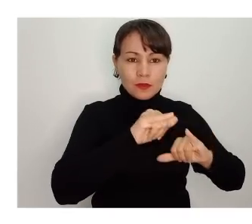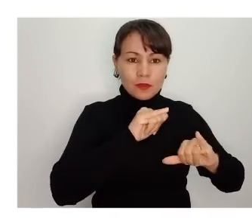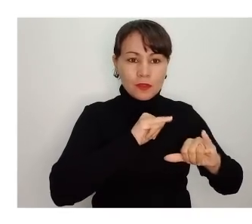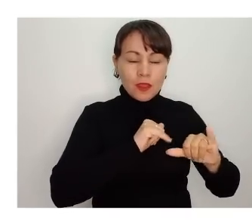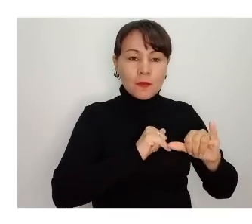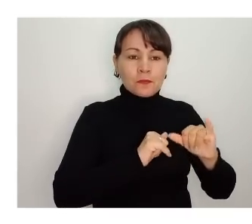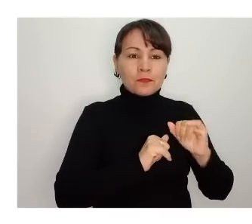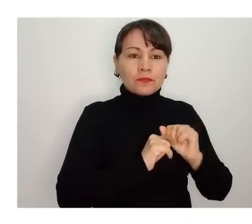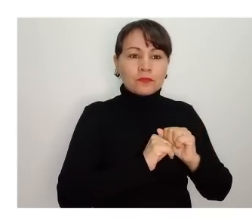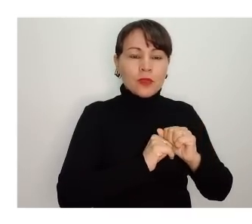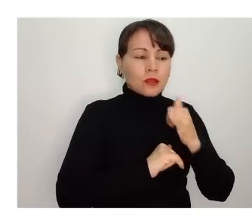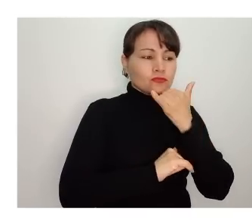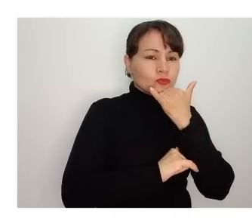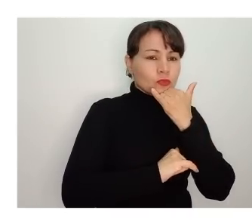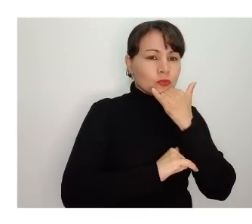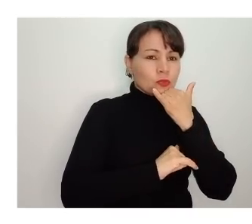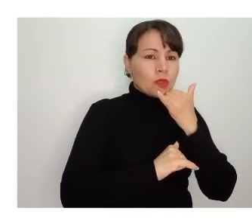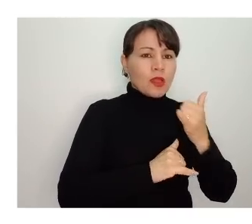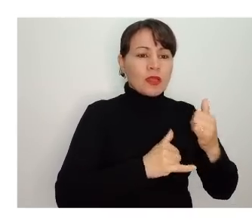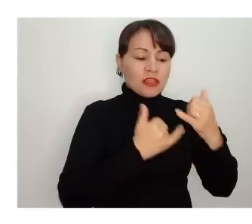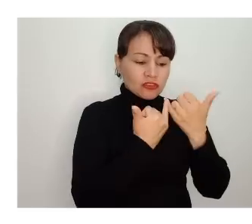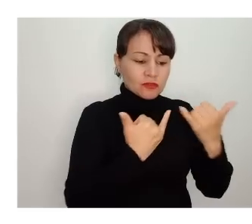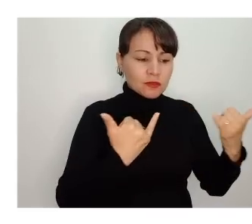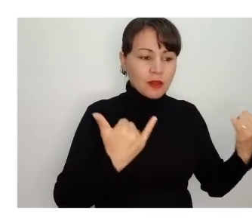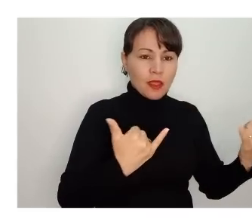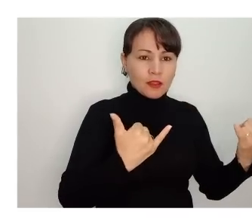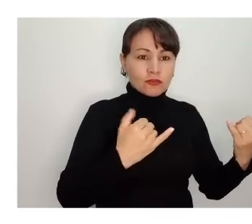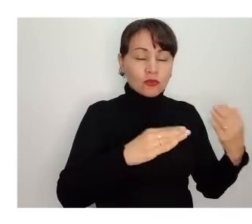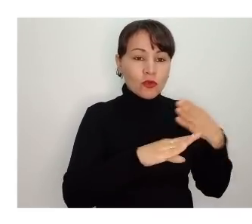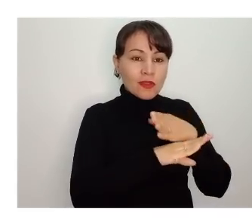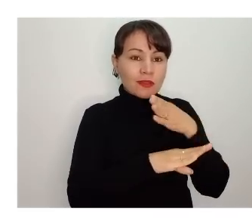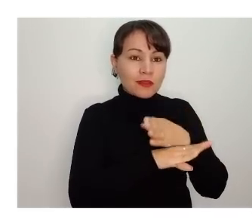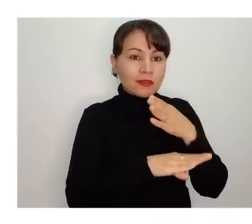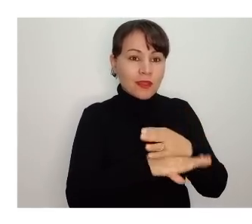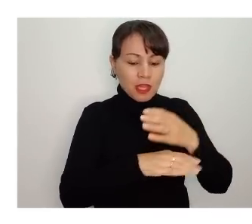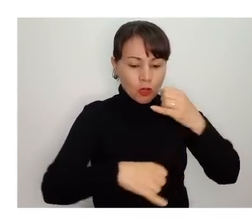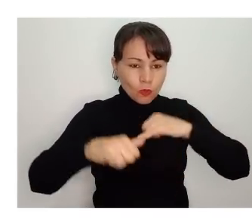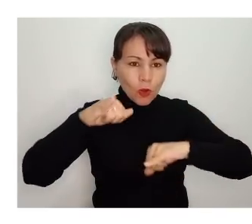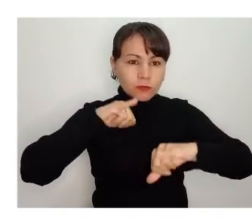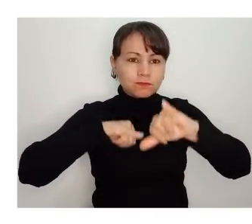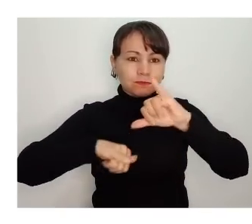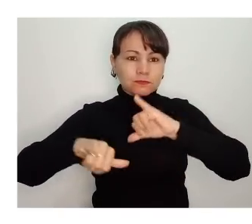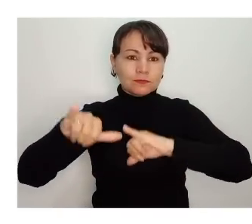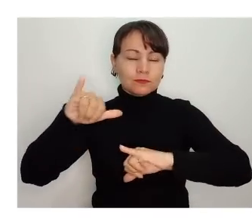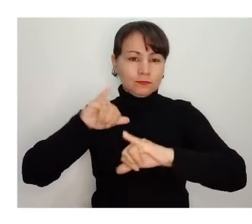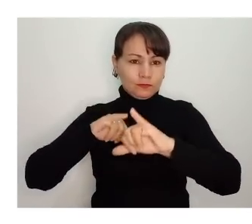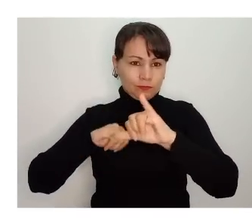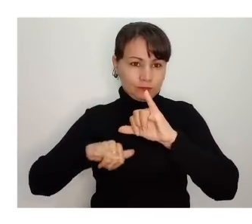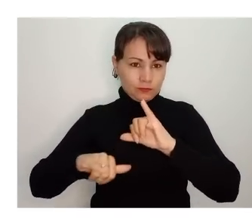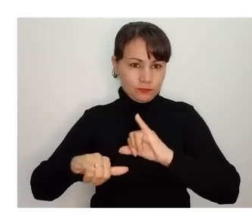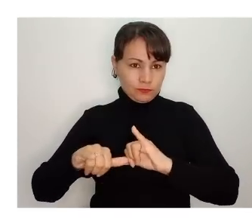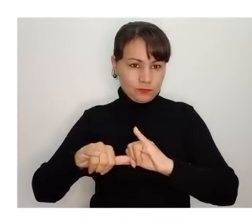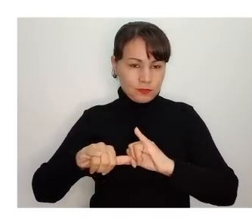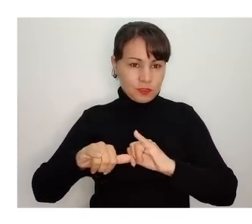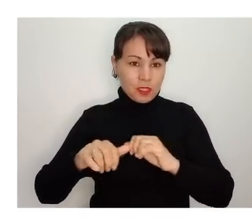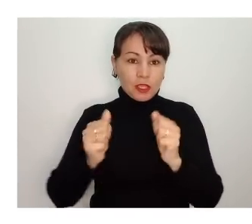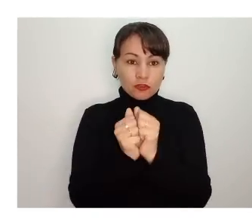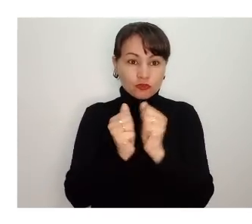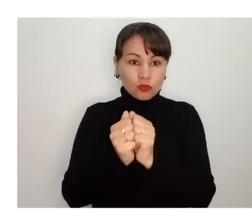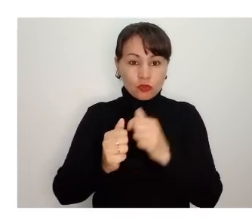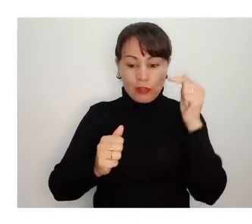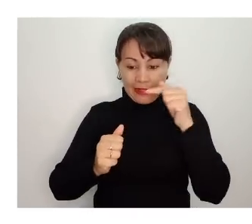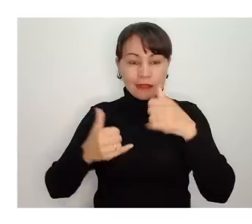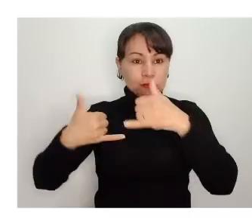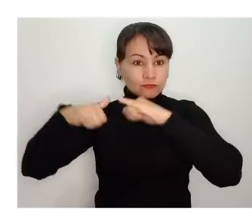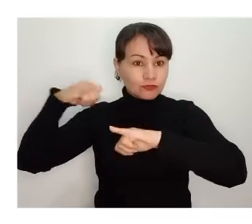numa função, ele deixa de ser elétrico e entra numa função química. E na